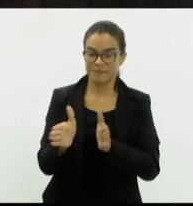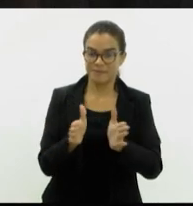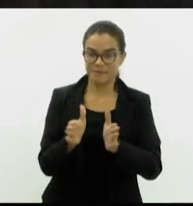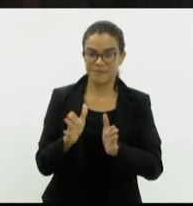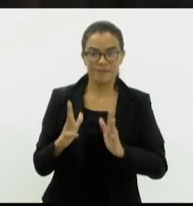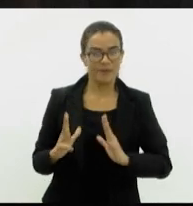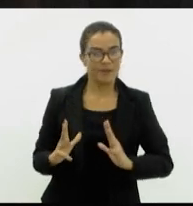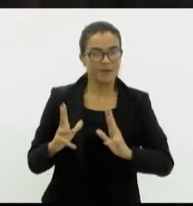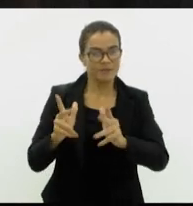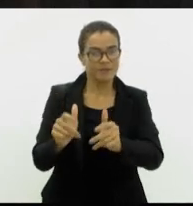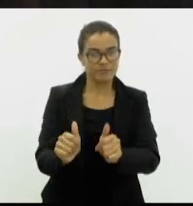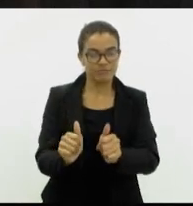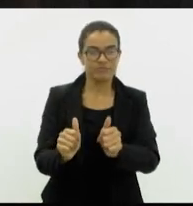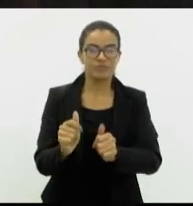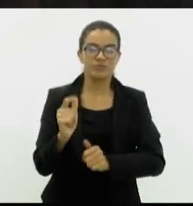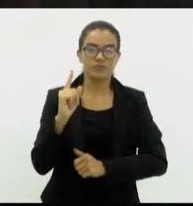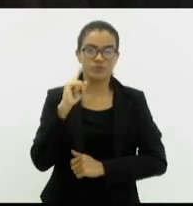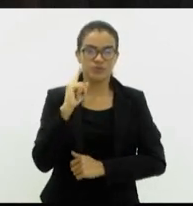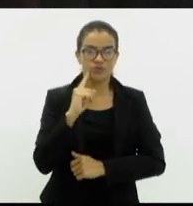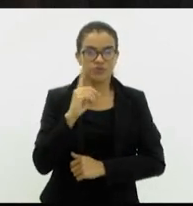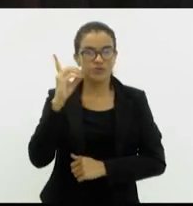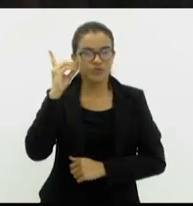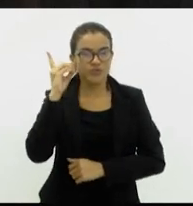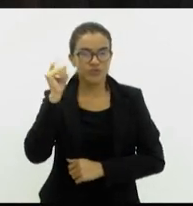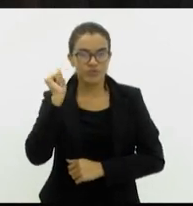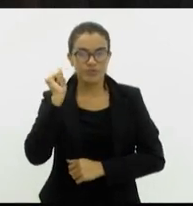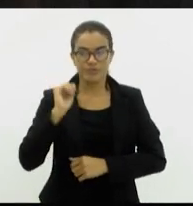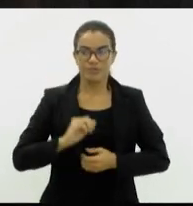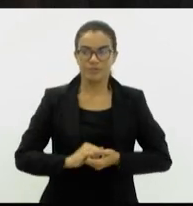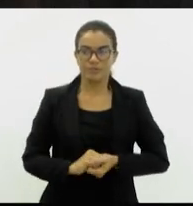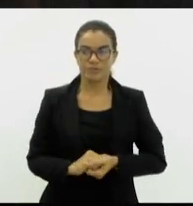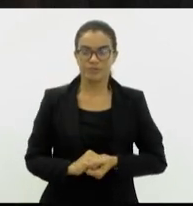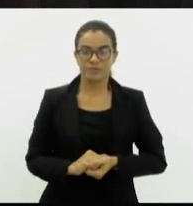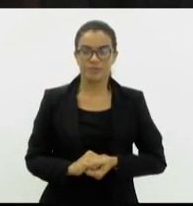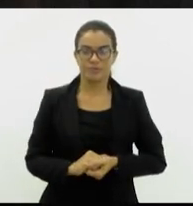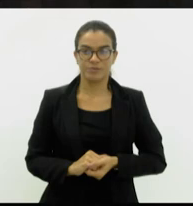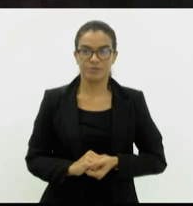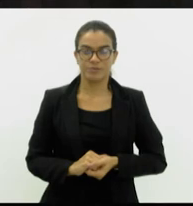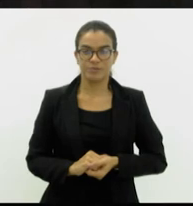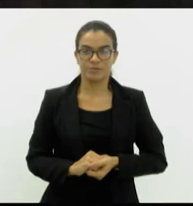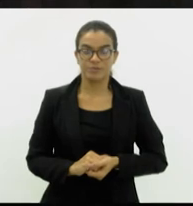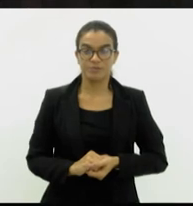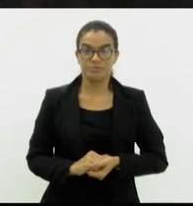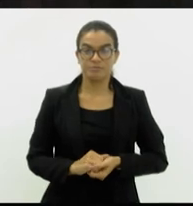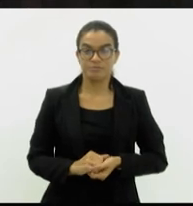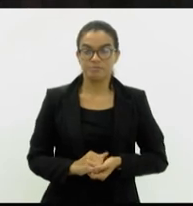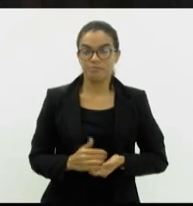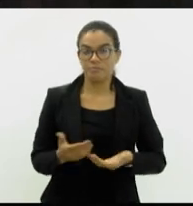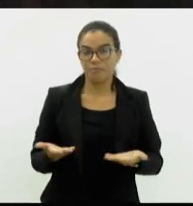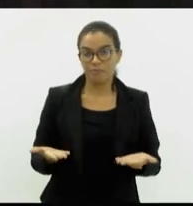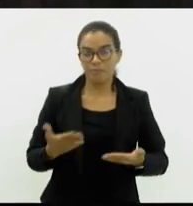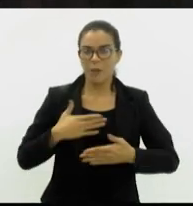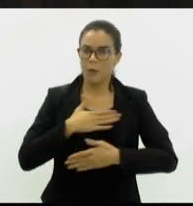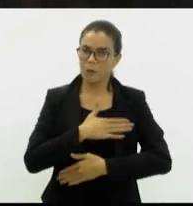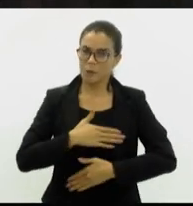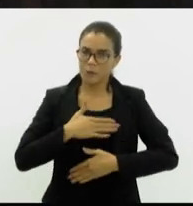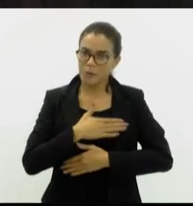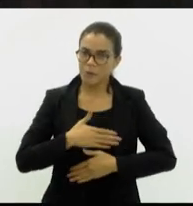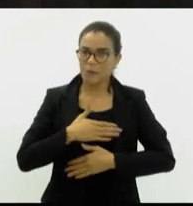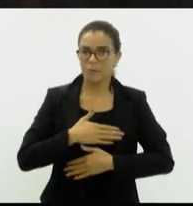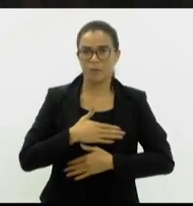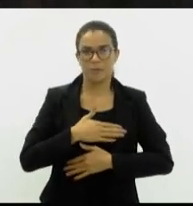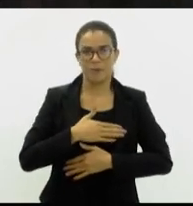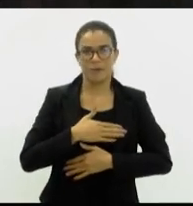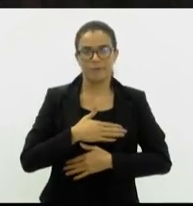voz aos deficientes auditivos ao tempo que cumprimento também